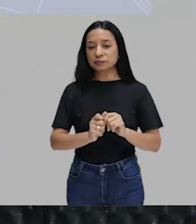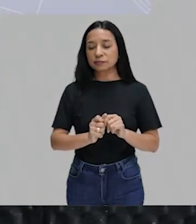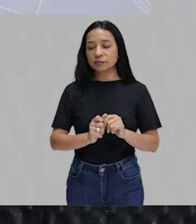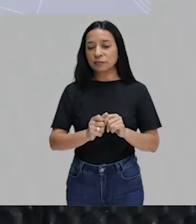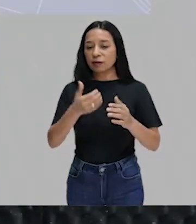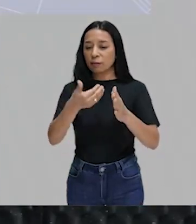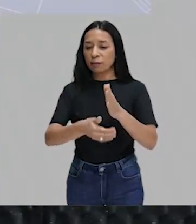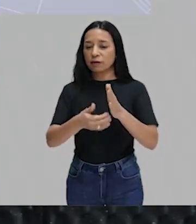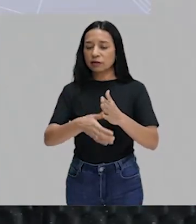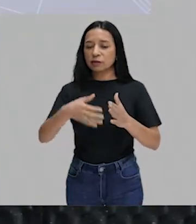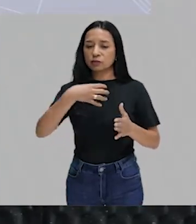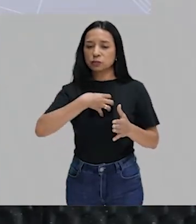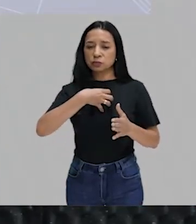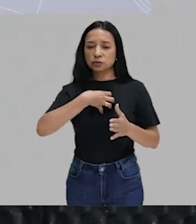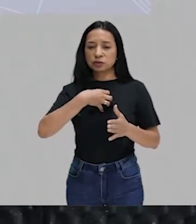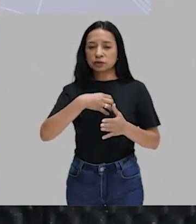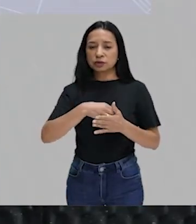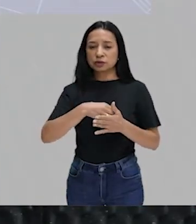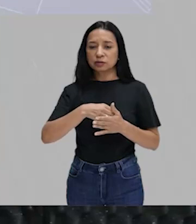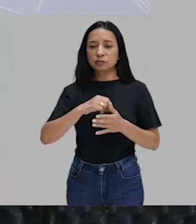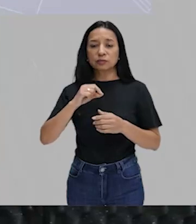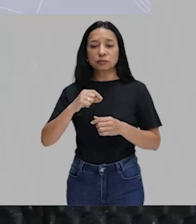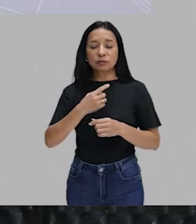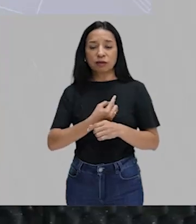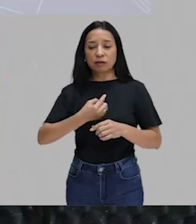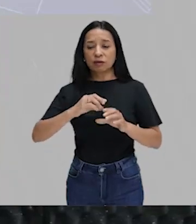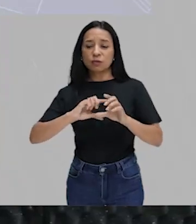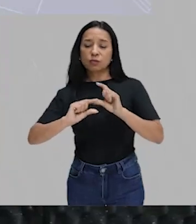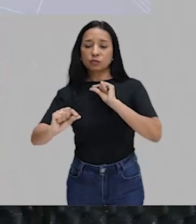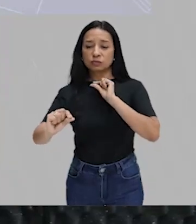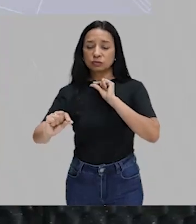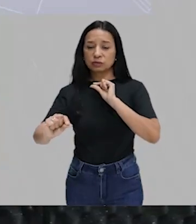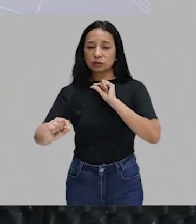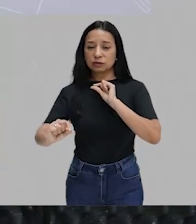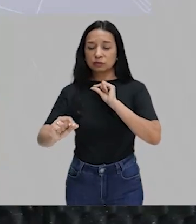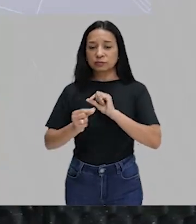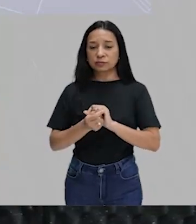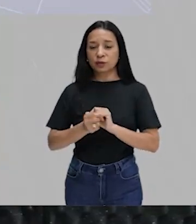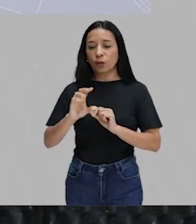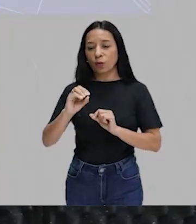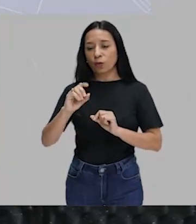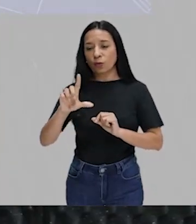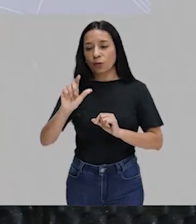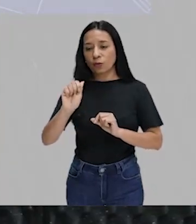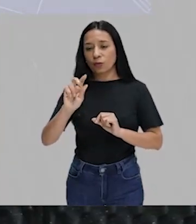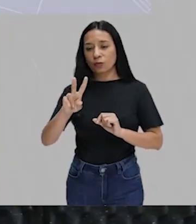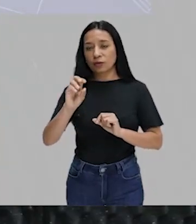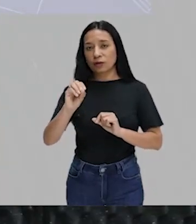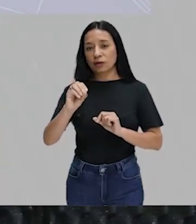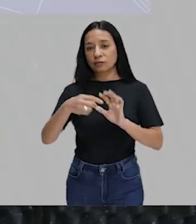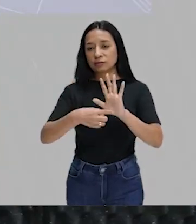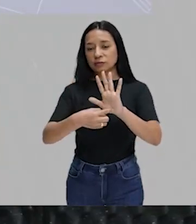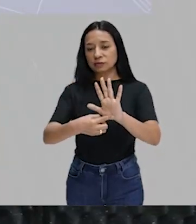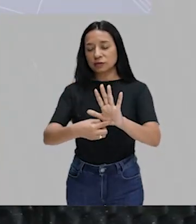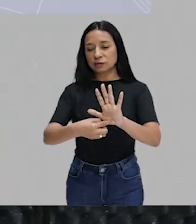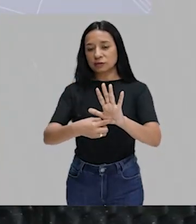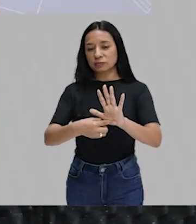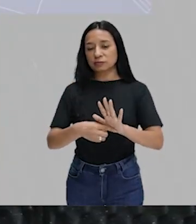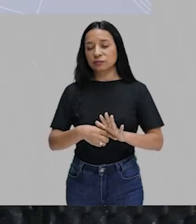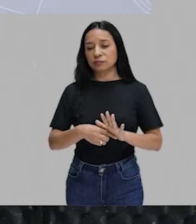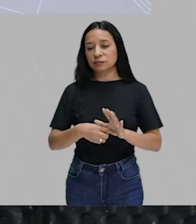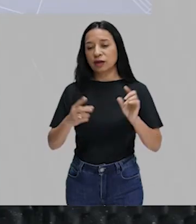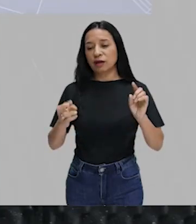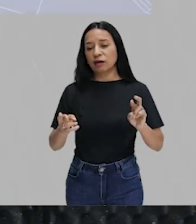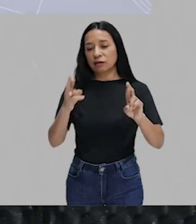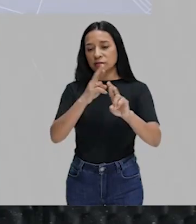perdeste o senso e eu vos direi, no entanto. O Olavo Bilac é citado aí a questão da